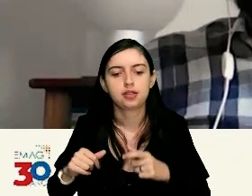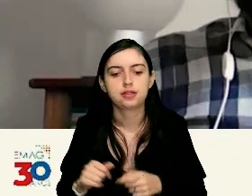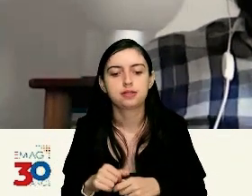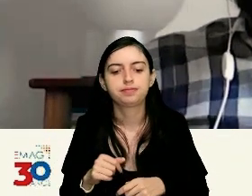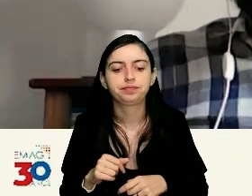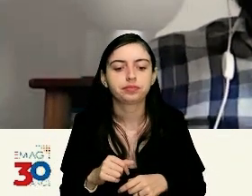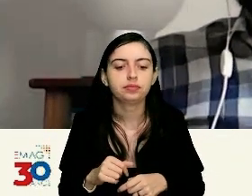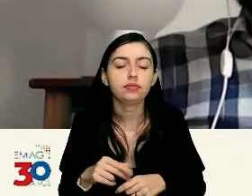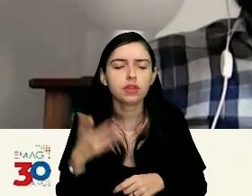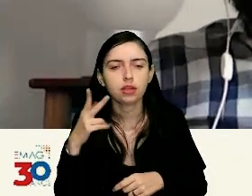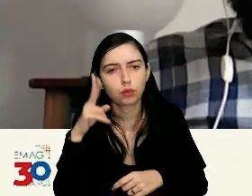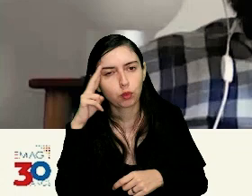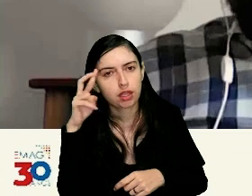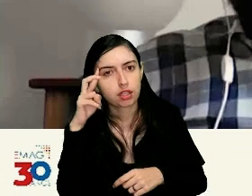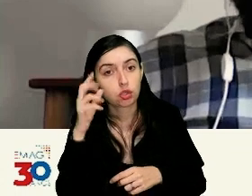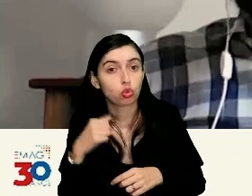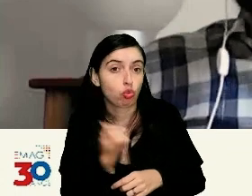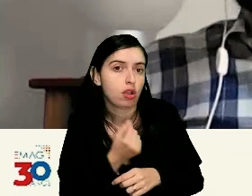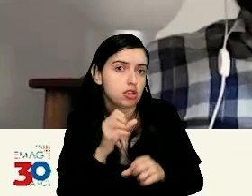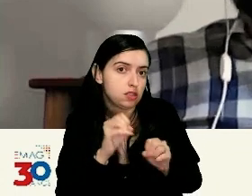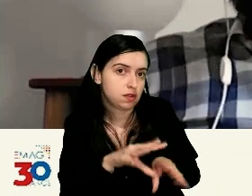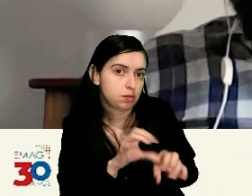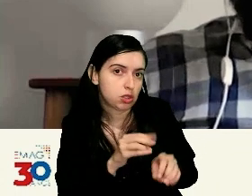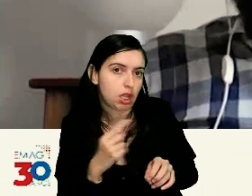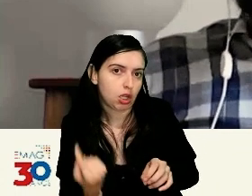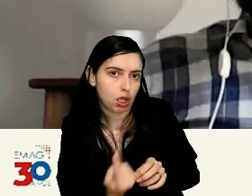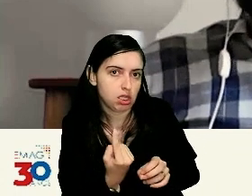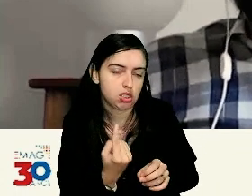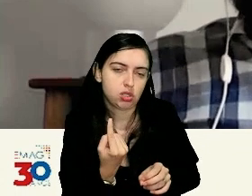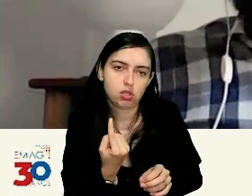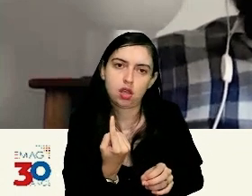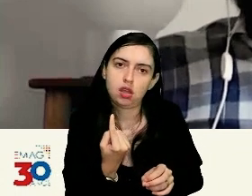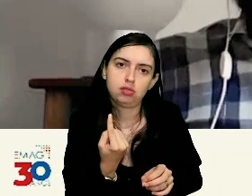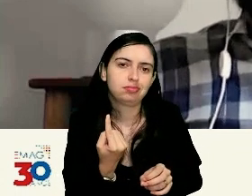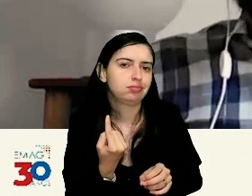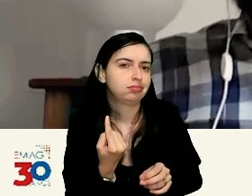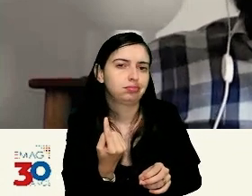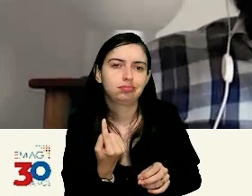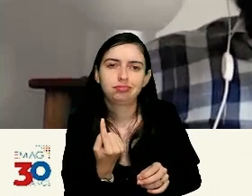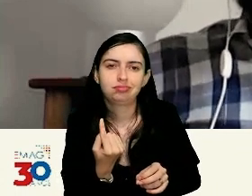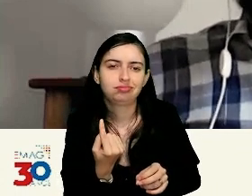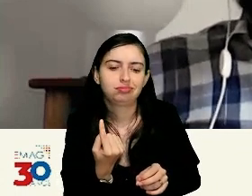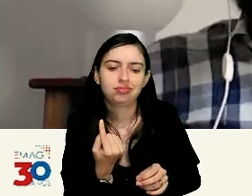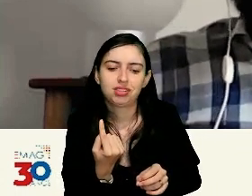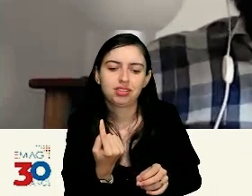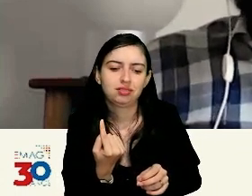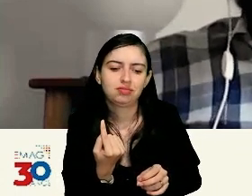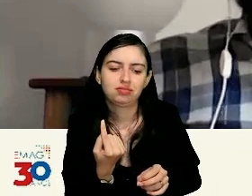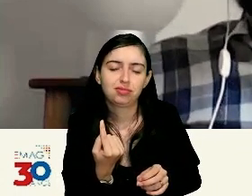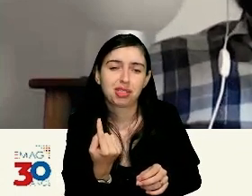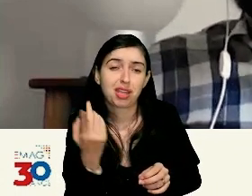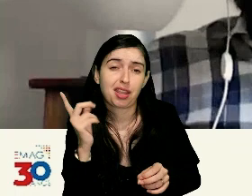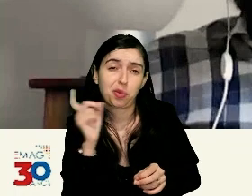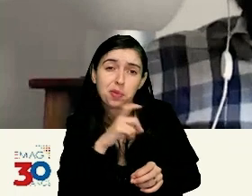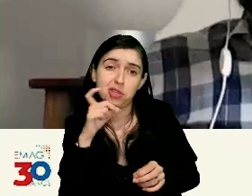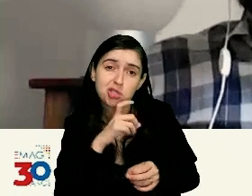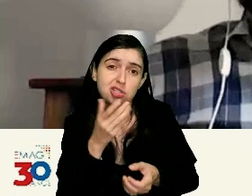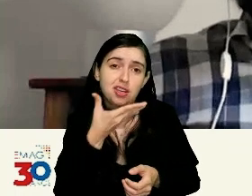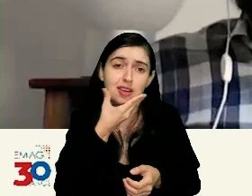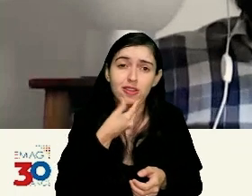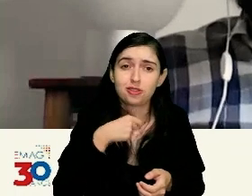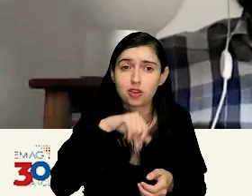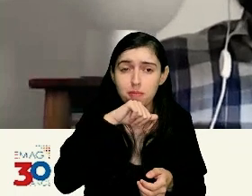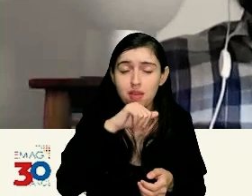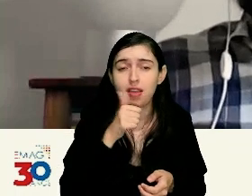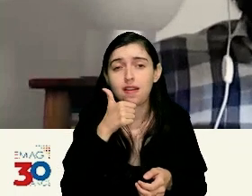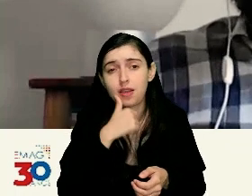vamos educar os nossos filhos sozinhos. E isso é uma das coisas, das maiores ilusões de pais e mães, de pais, é que